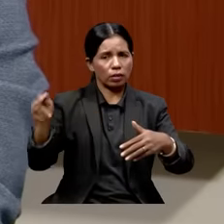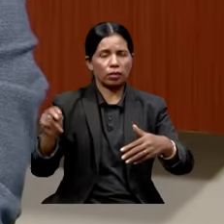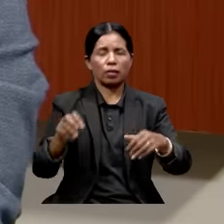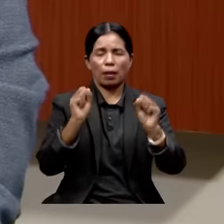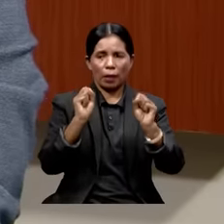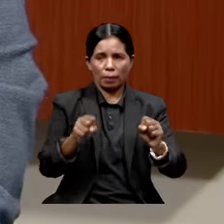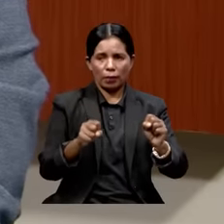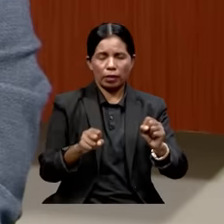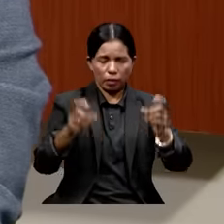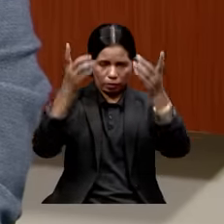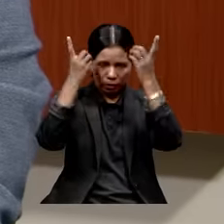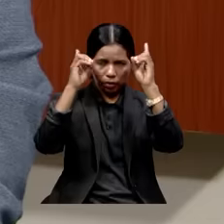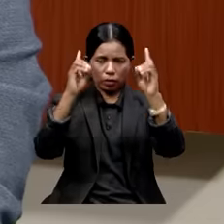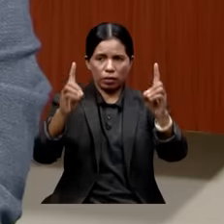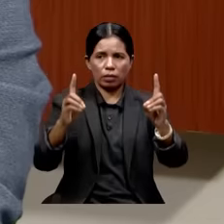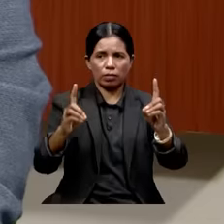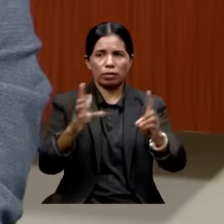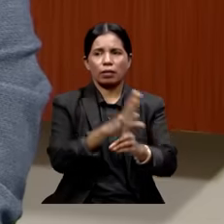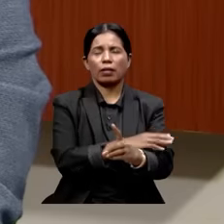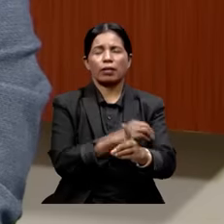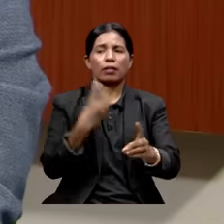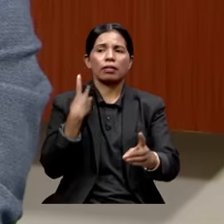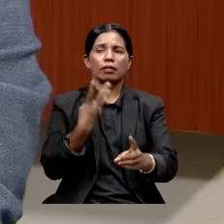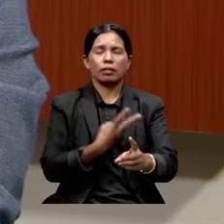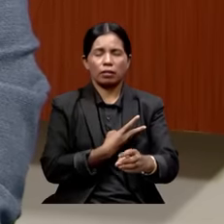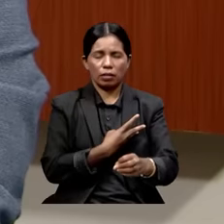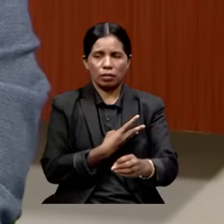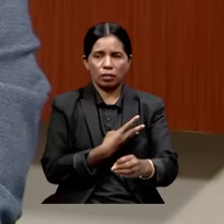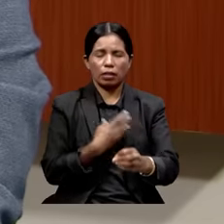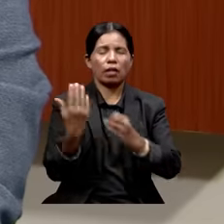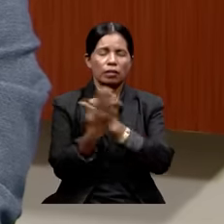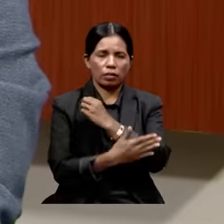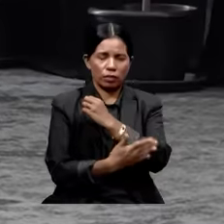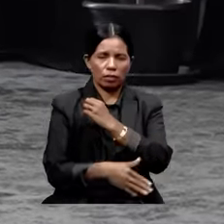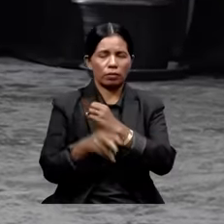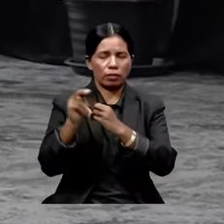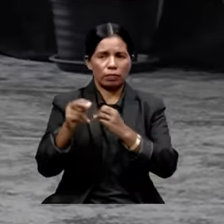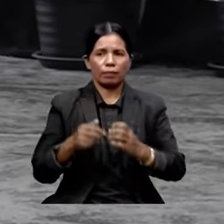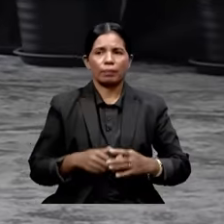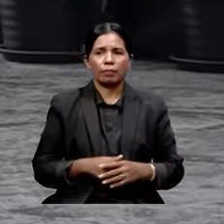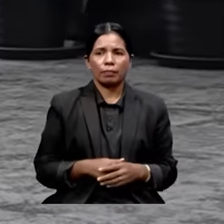mos determina destino e tania rainian.